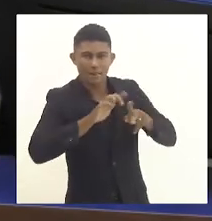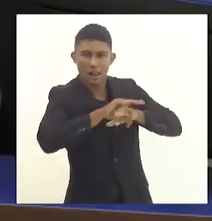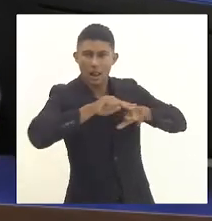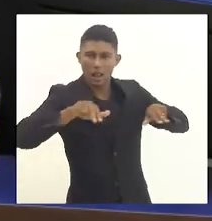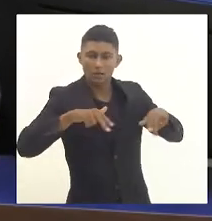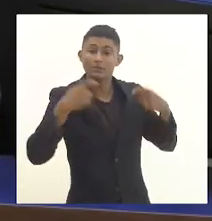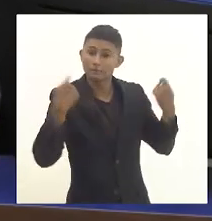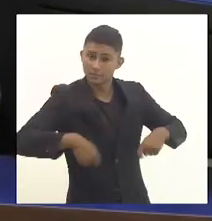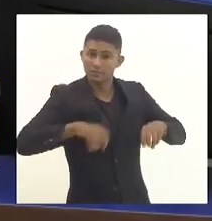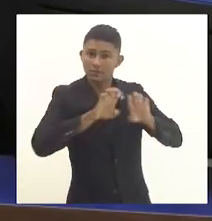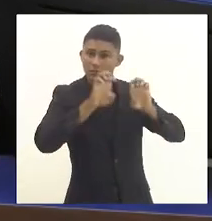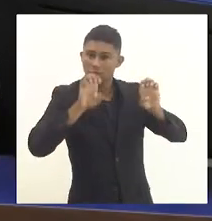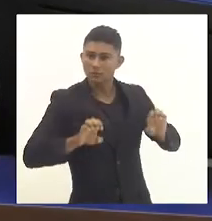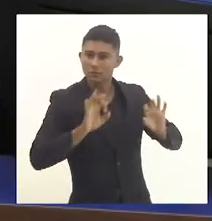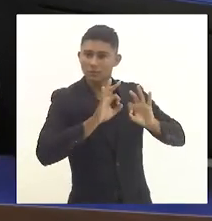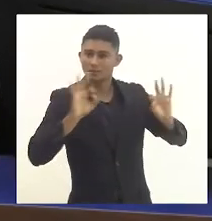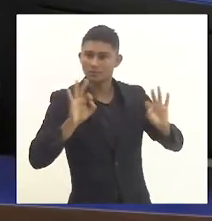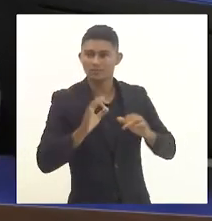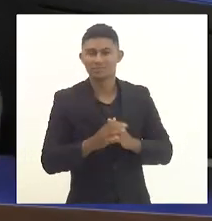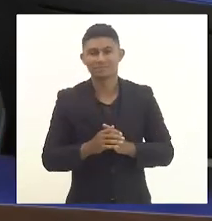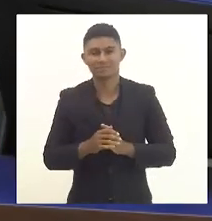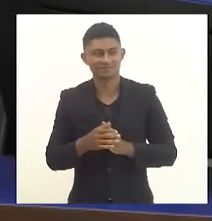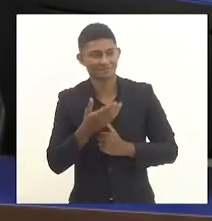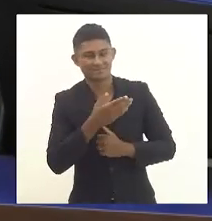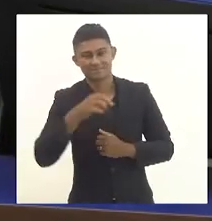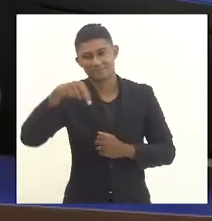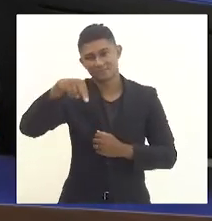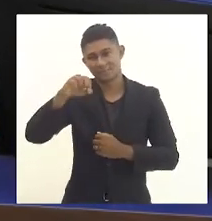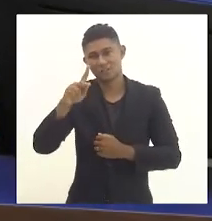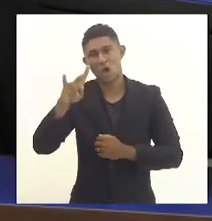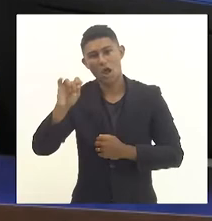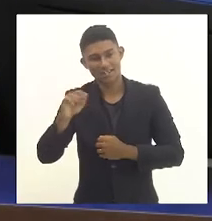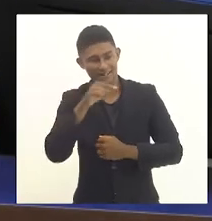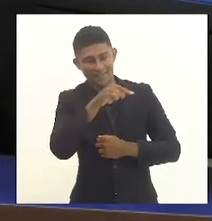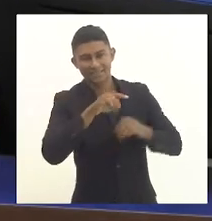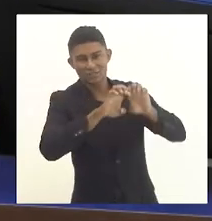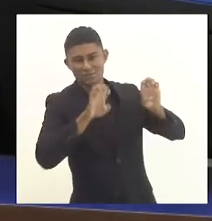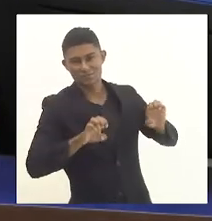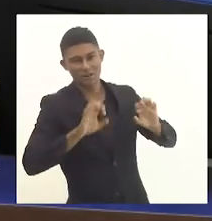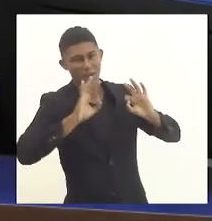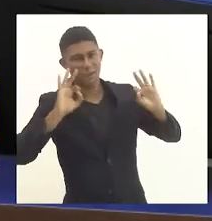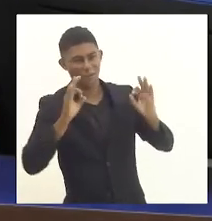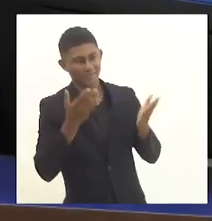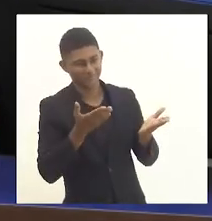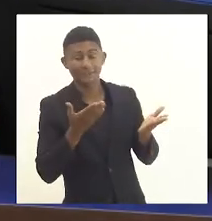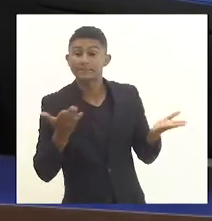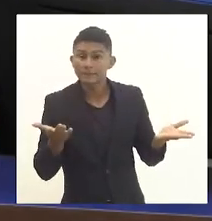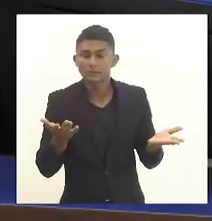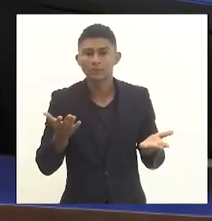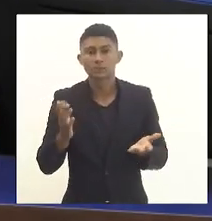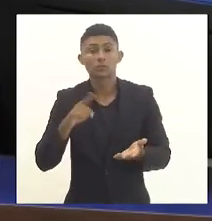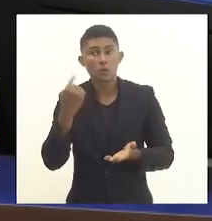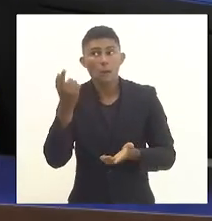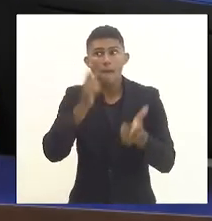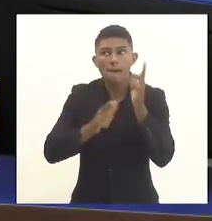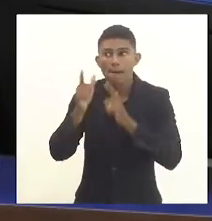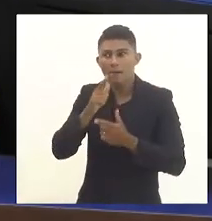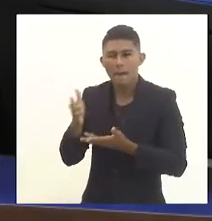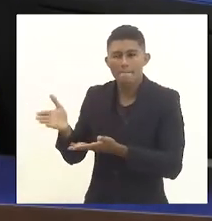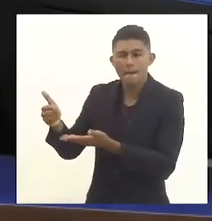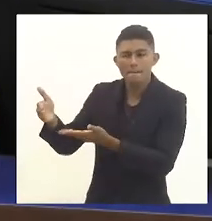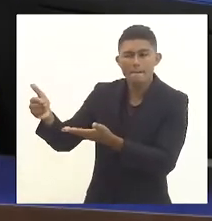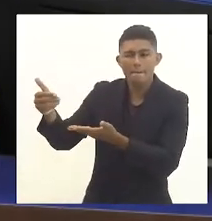ótima, eu estou falando da Nokia aqui do lado, deve ter estrutura ótima para ajudar o Brasil a fazer isso. A gente só consegue captar esses recursos se nós tivermos